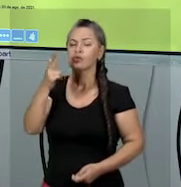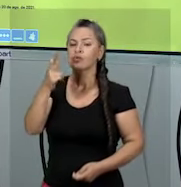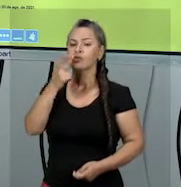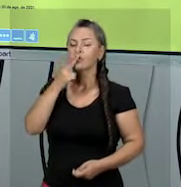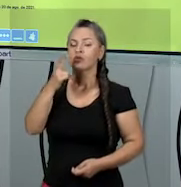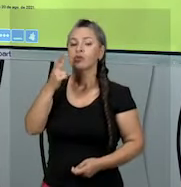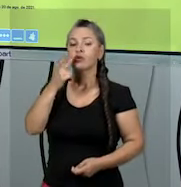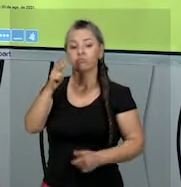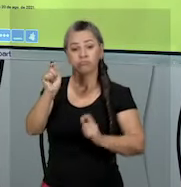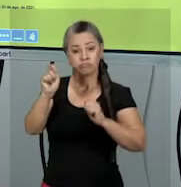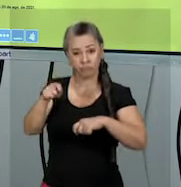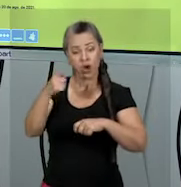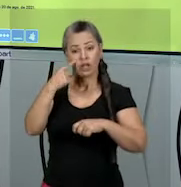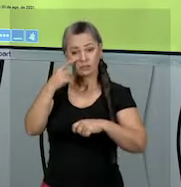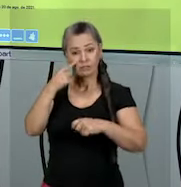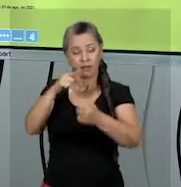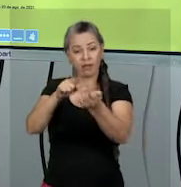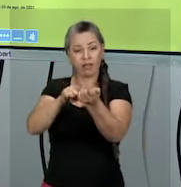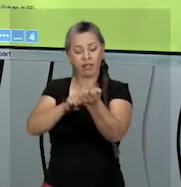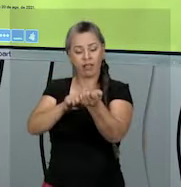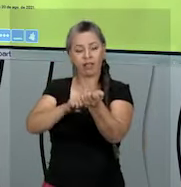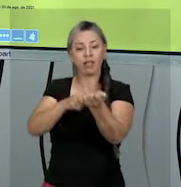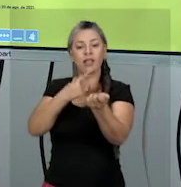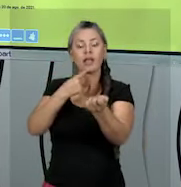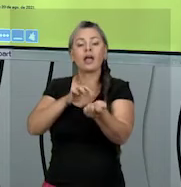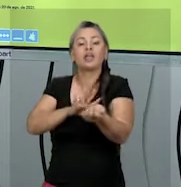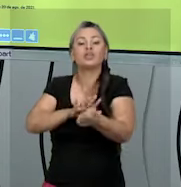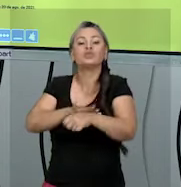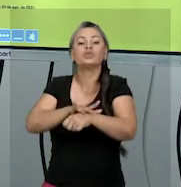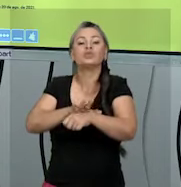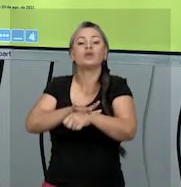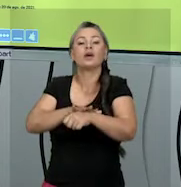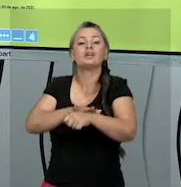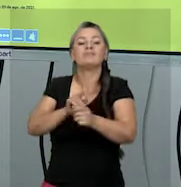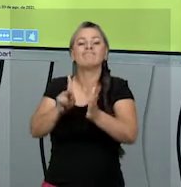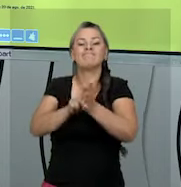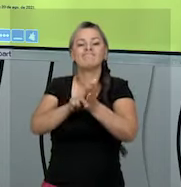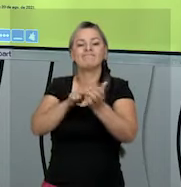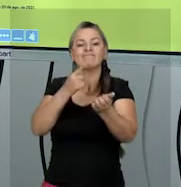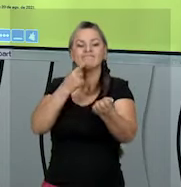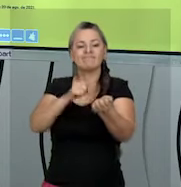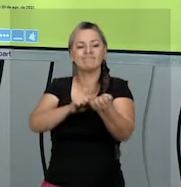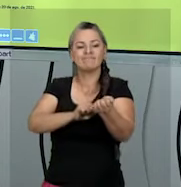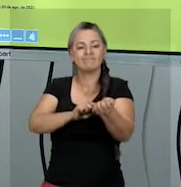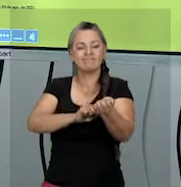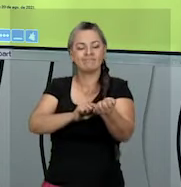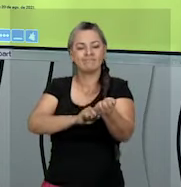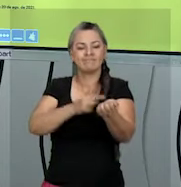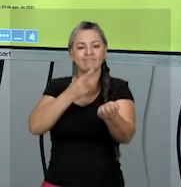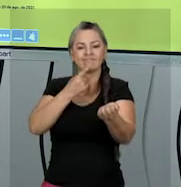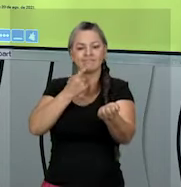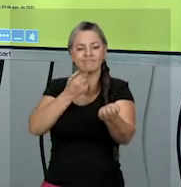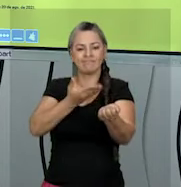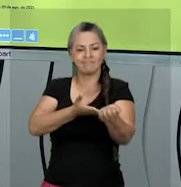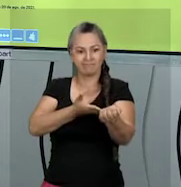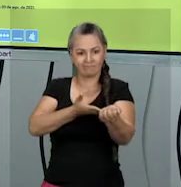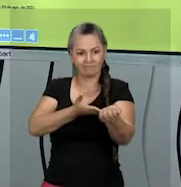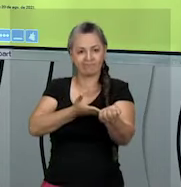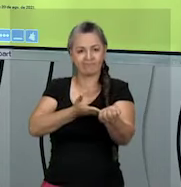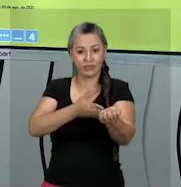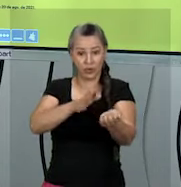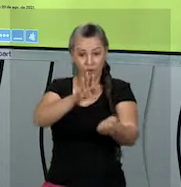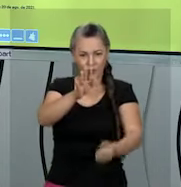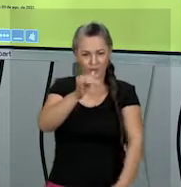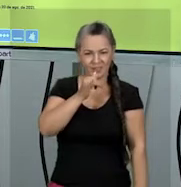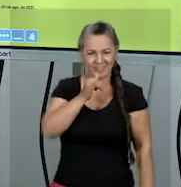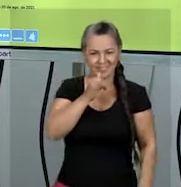sangue, tá? Aí você imagina que eu tenho o meu vaso sanguíneo igual um cano